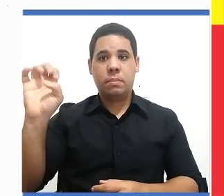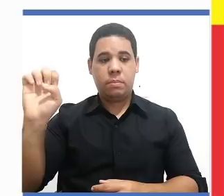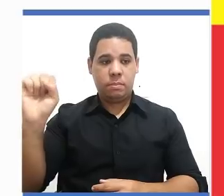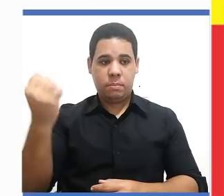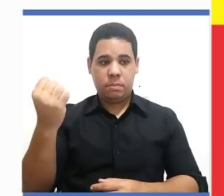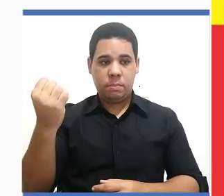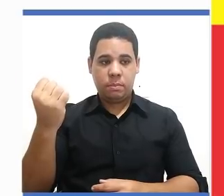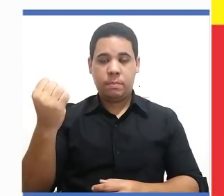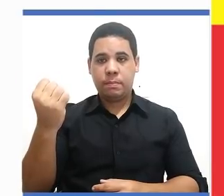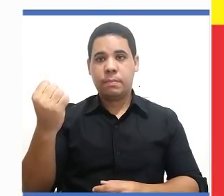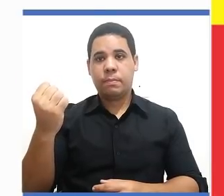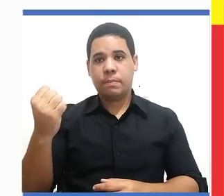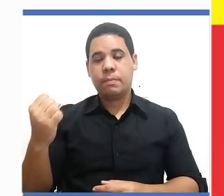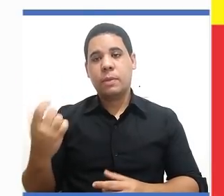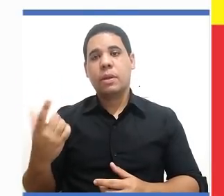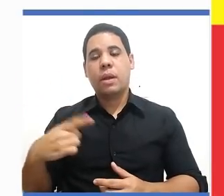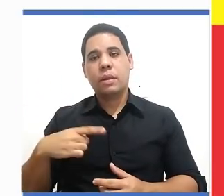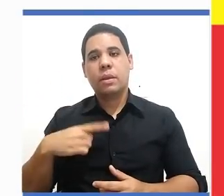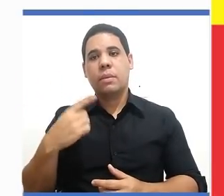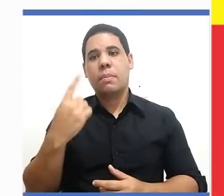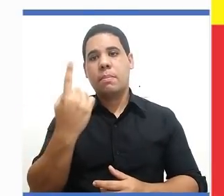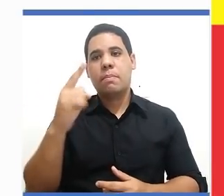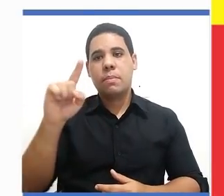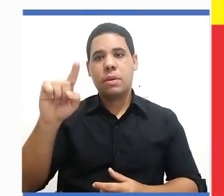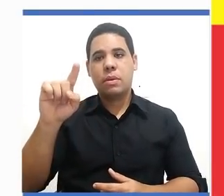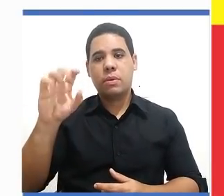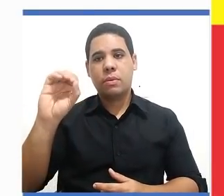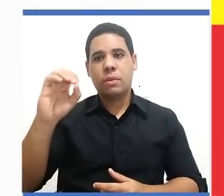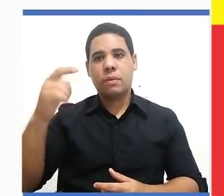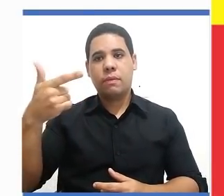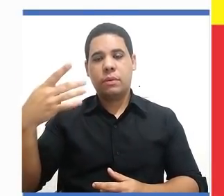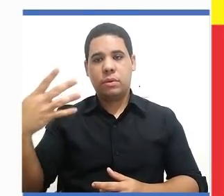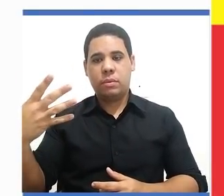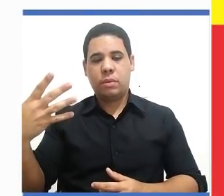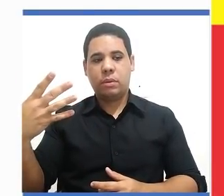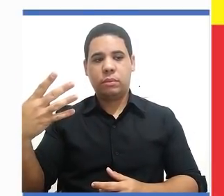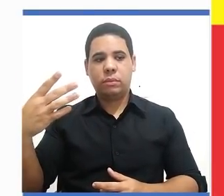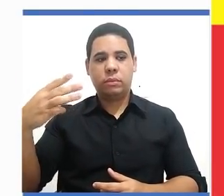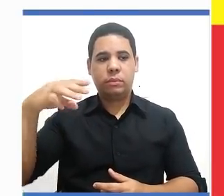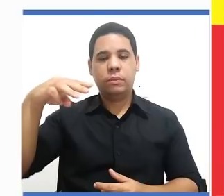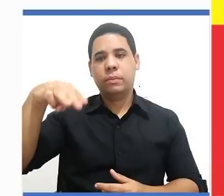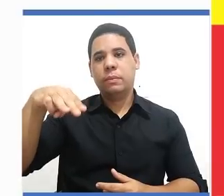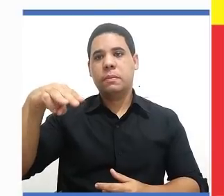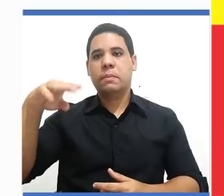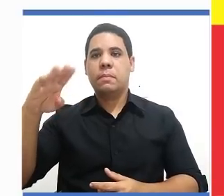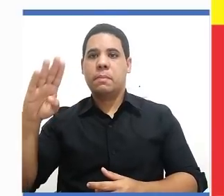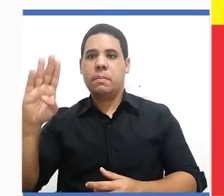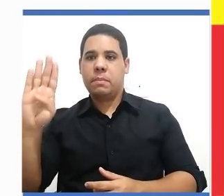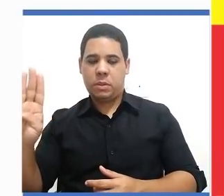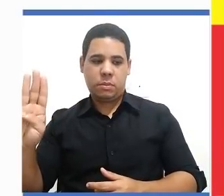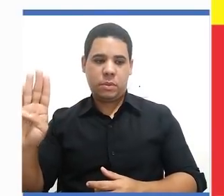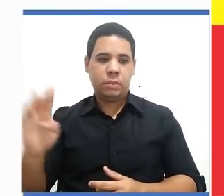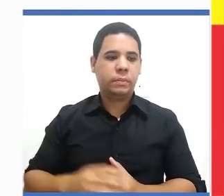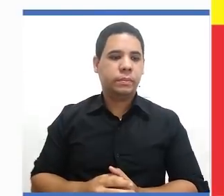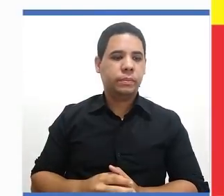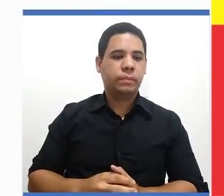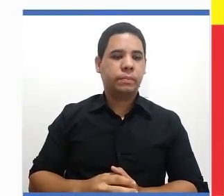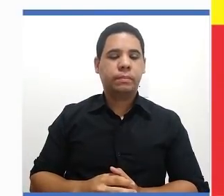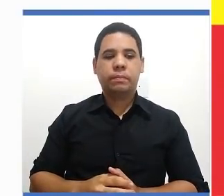terabyte. Certo? Agora o seguinte, veja aí na tela de vocês essa informação. O pé, a